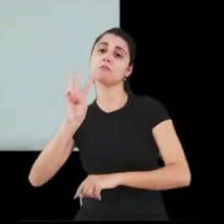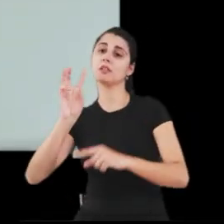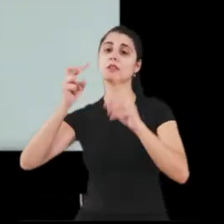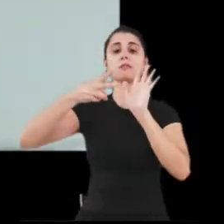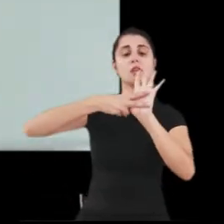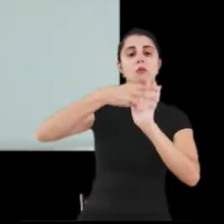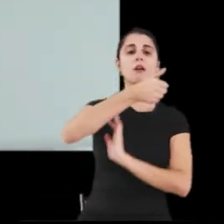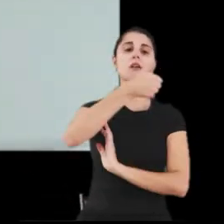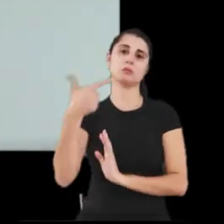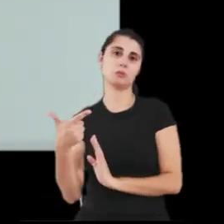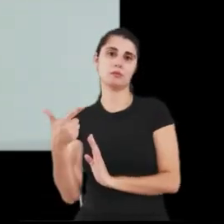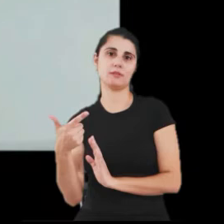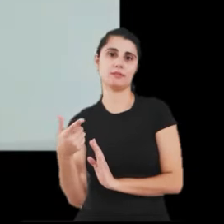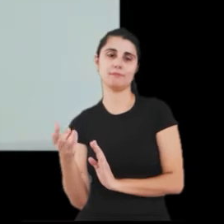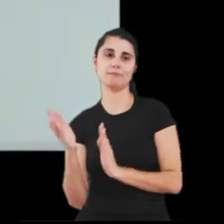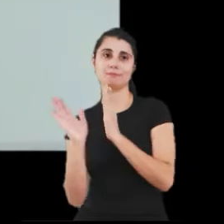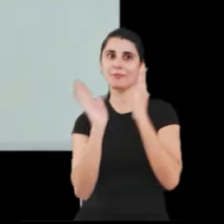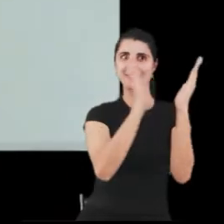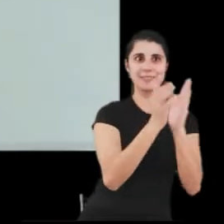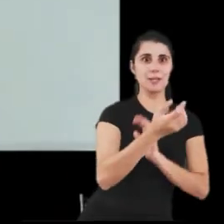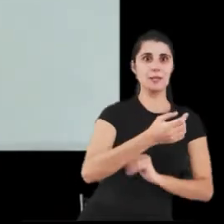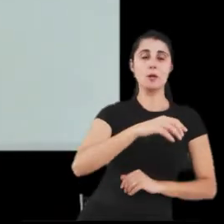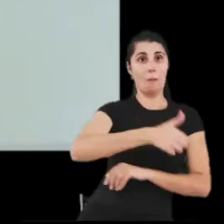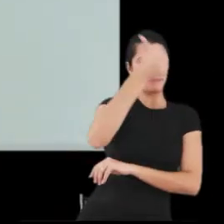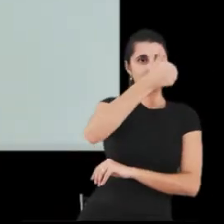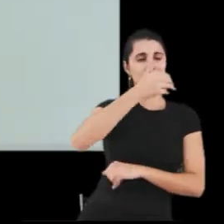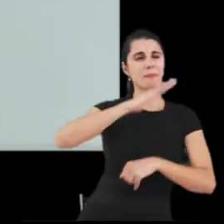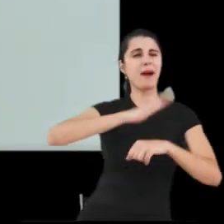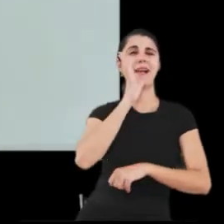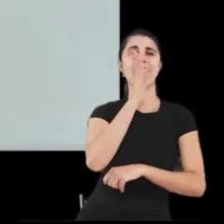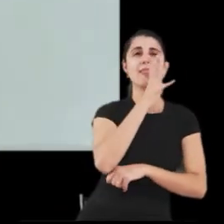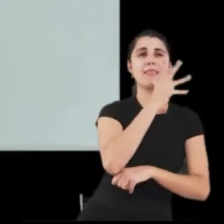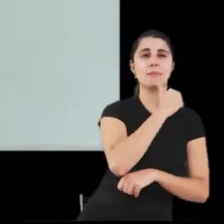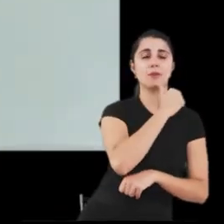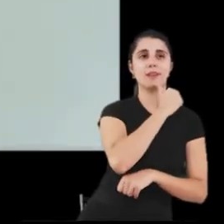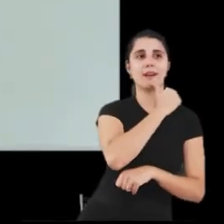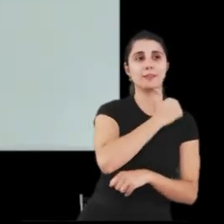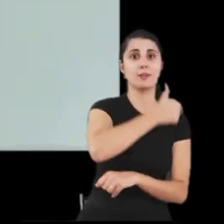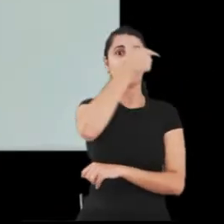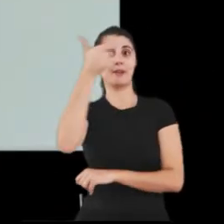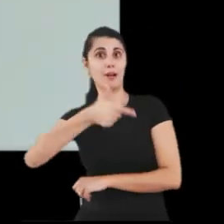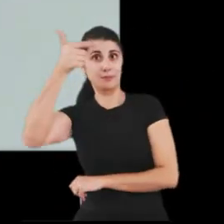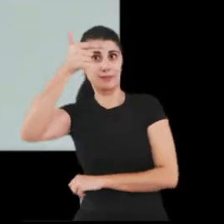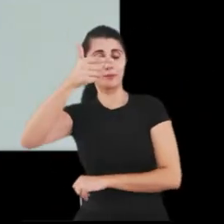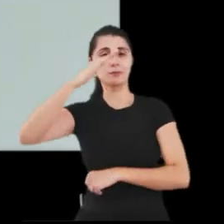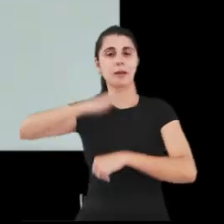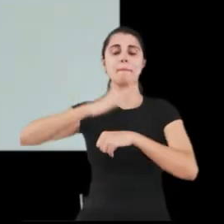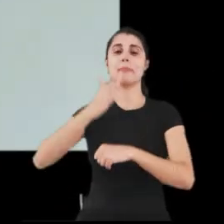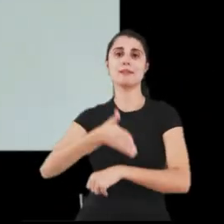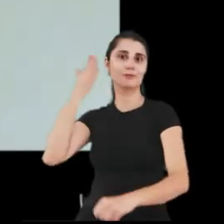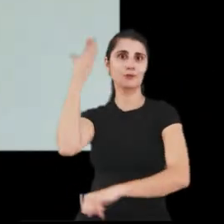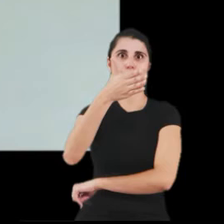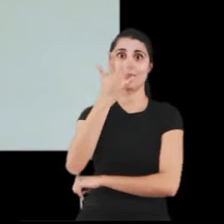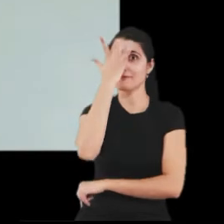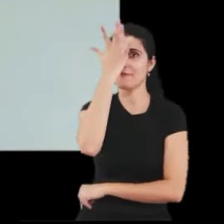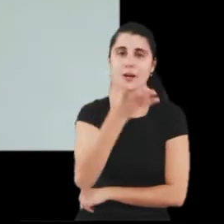pela inspeção foi mais demorado. Aqui eu fui direto ao ponto. Mas existe outra forma que, ao meu ver, é a melhor de